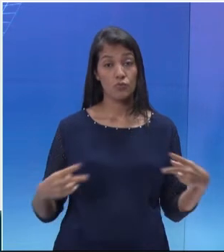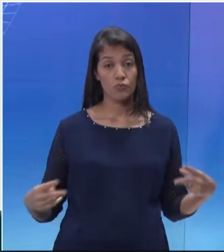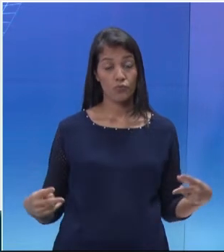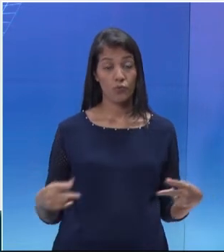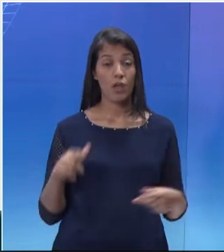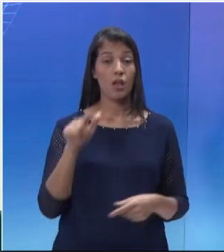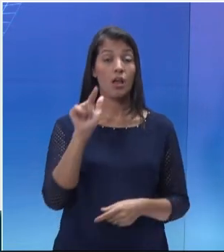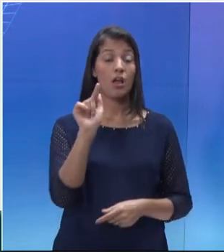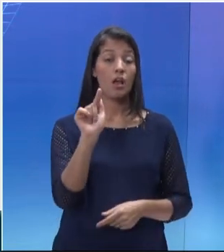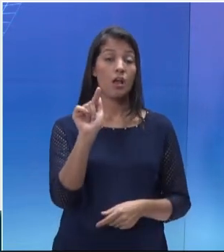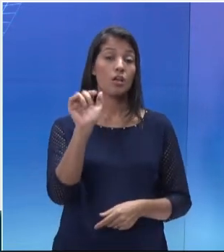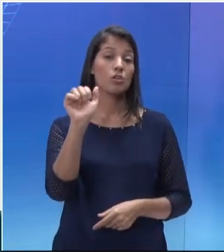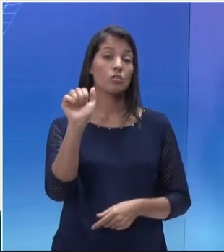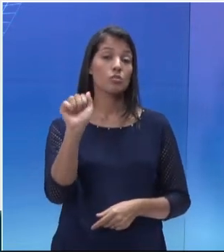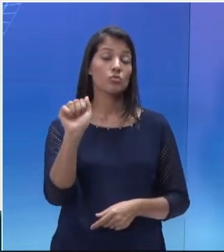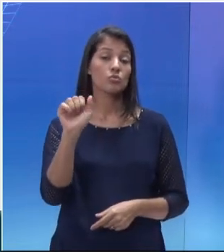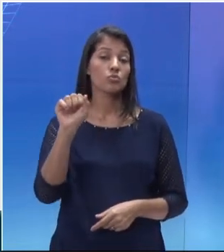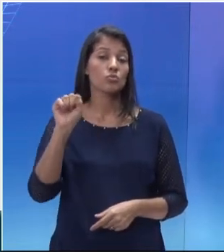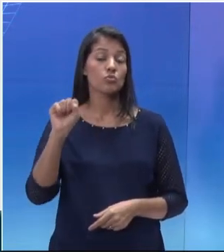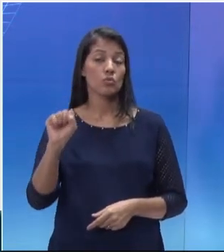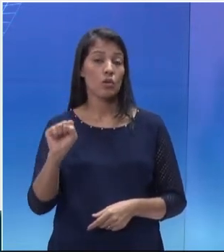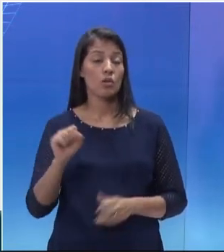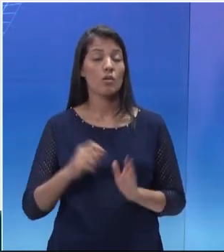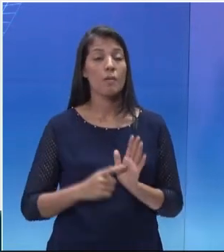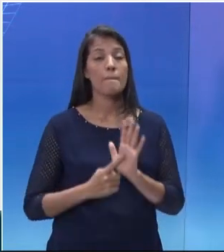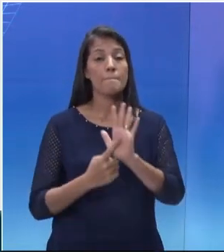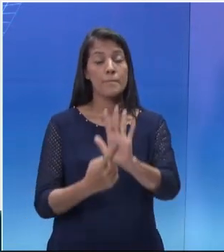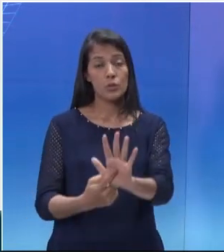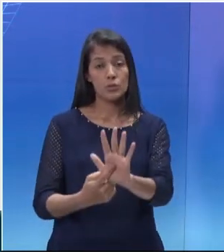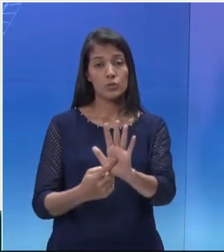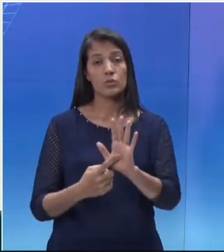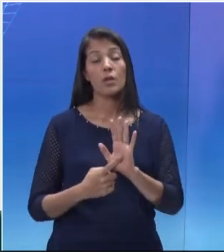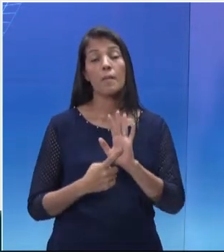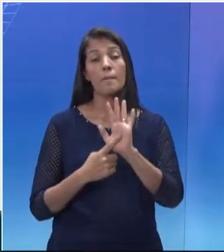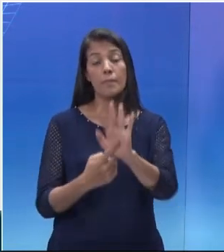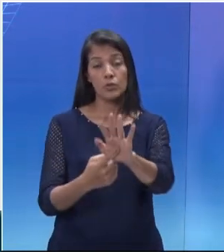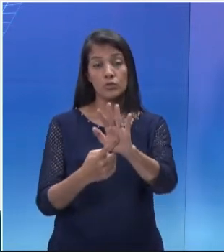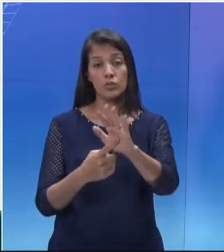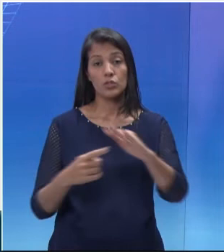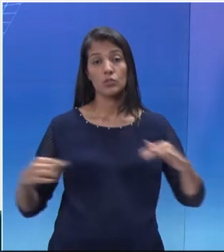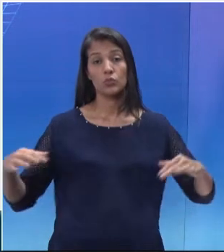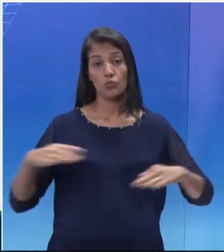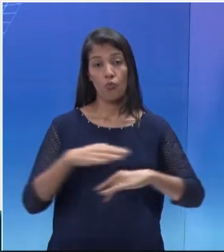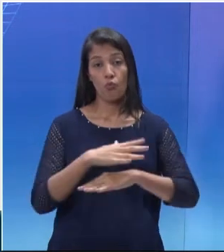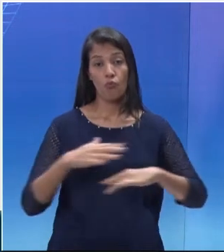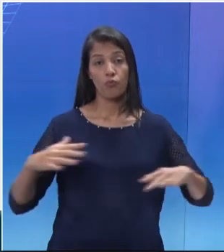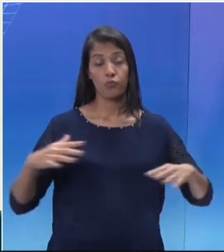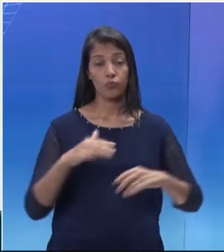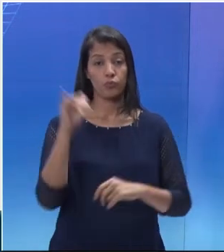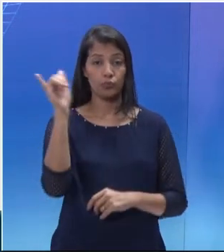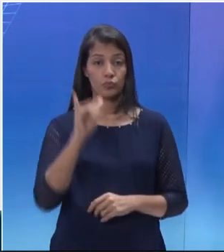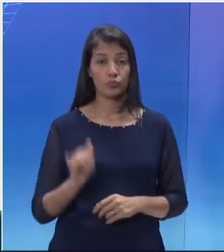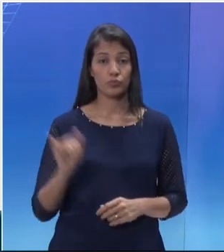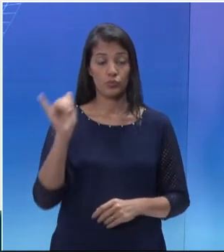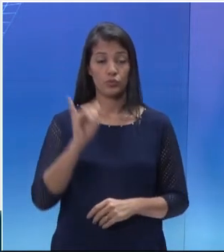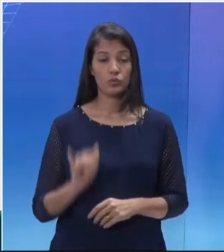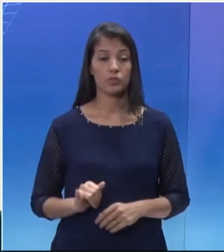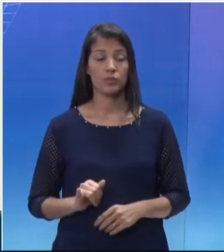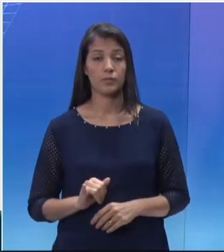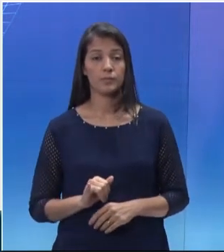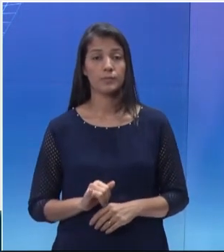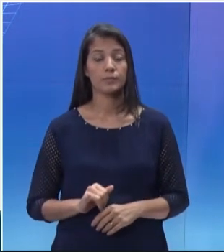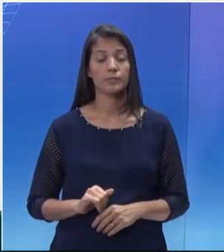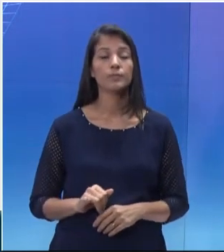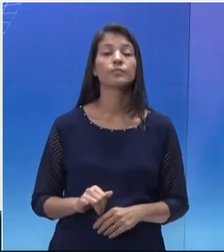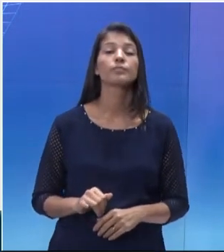e um produto secundário que nós não sabemos. Também está mostrando aí o nosso fluxo de elétron, correto? Então vamos